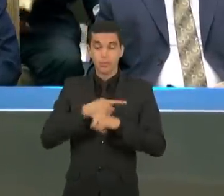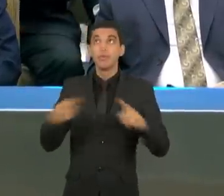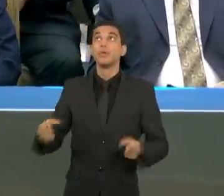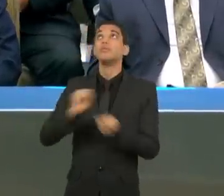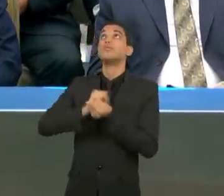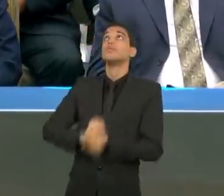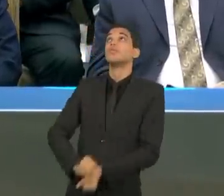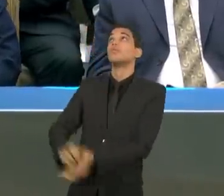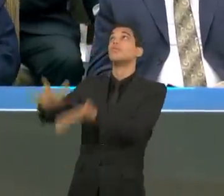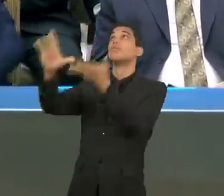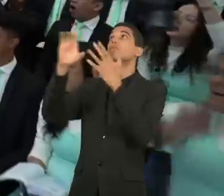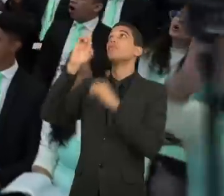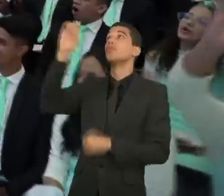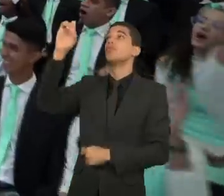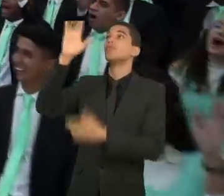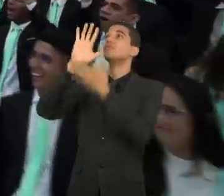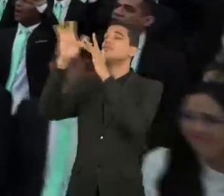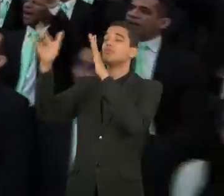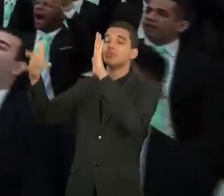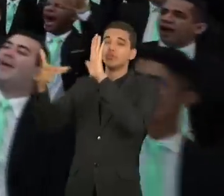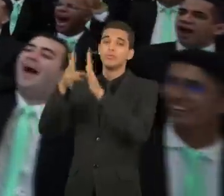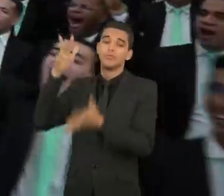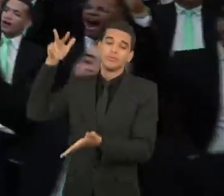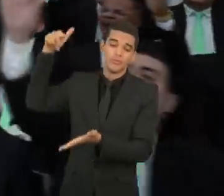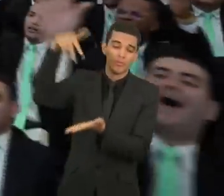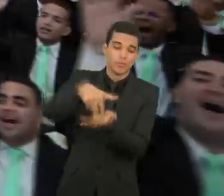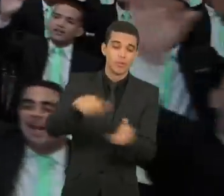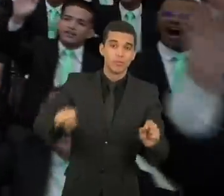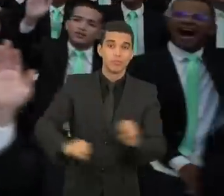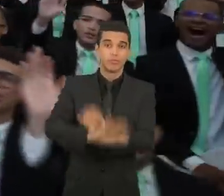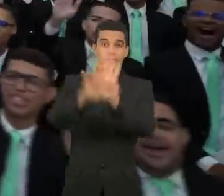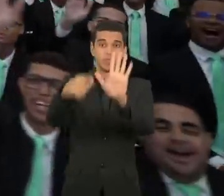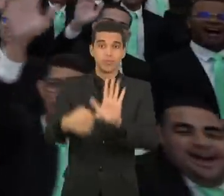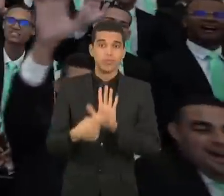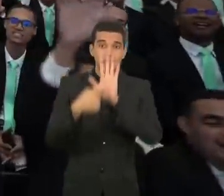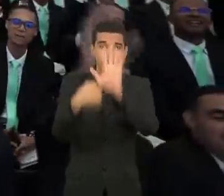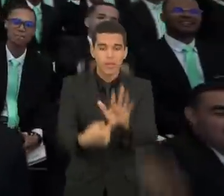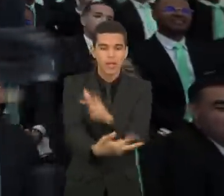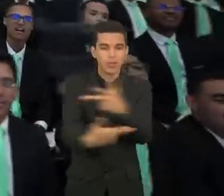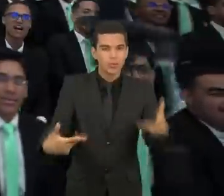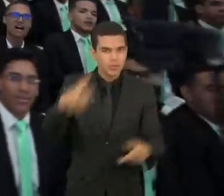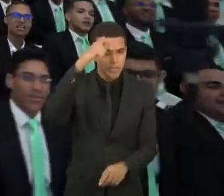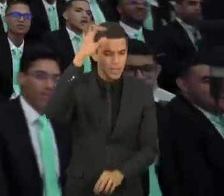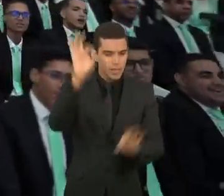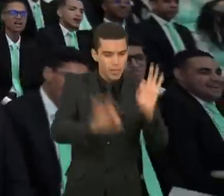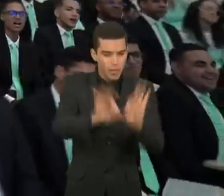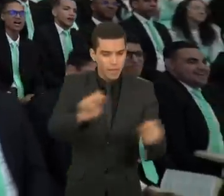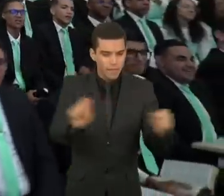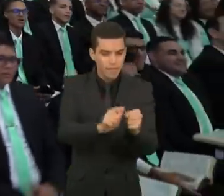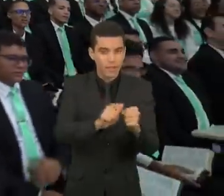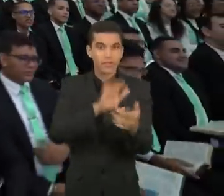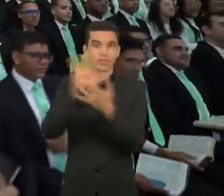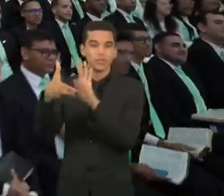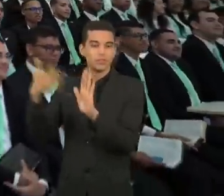Jesus se manifestou, para desfazer as obras do diabo.